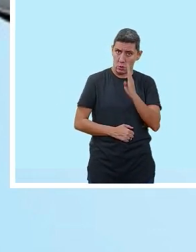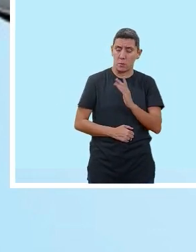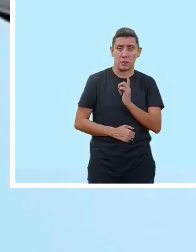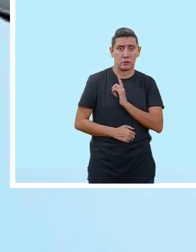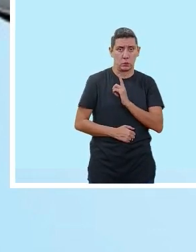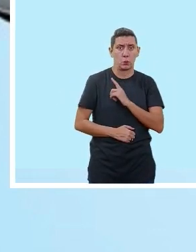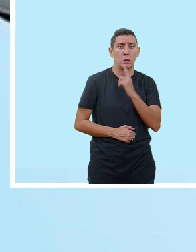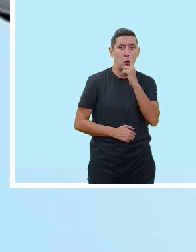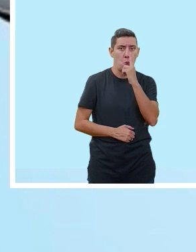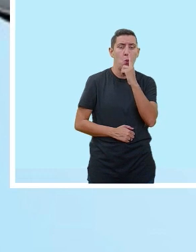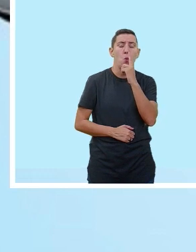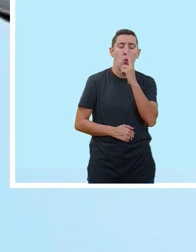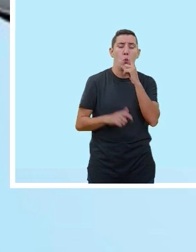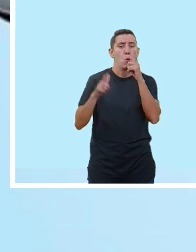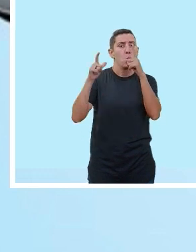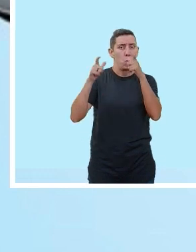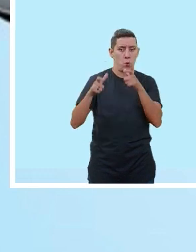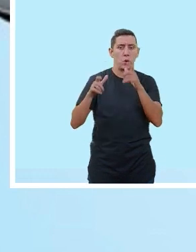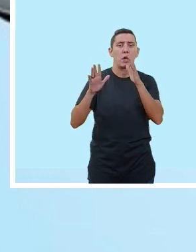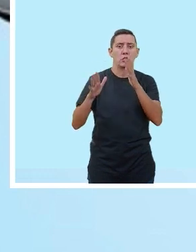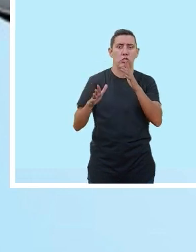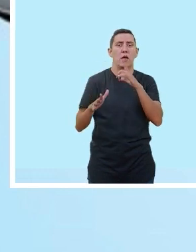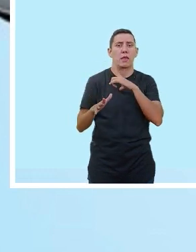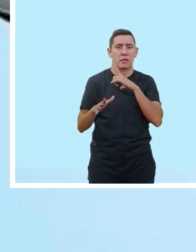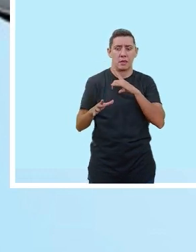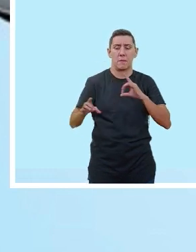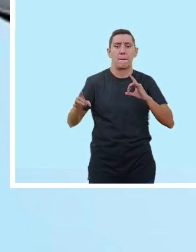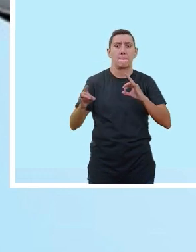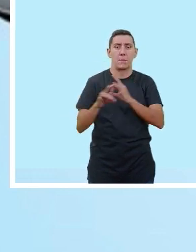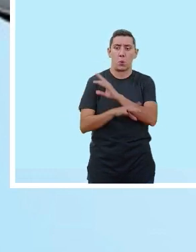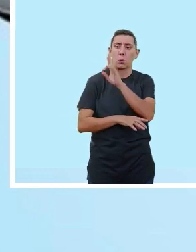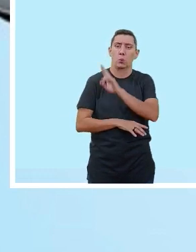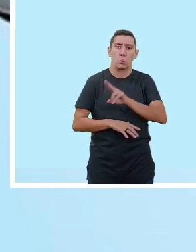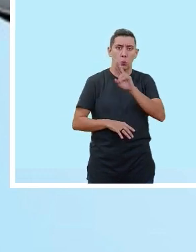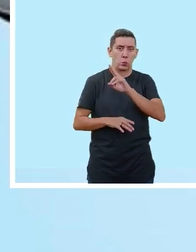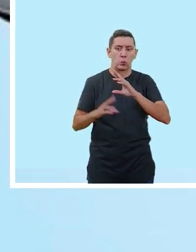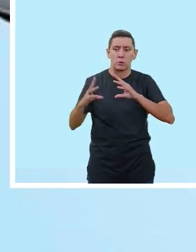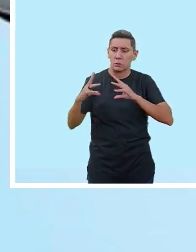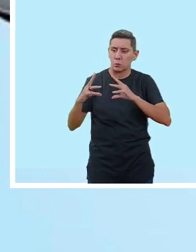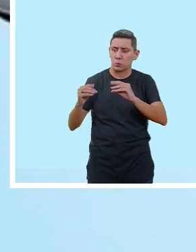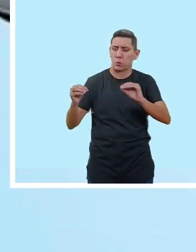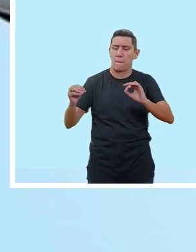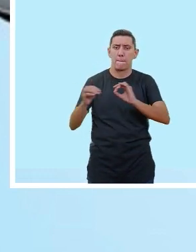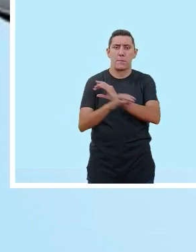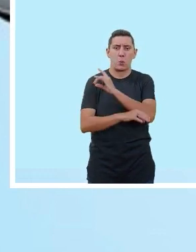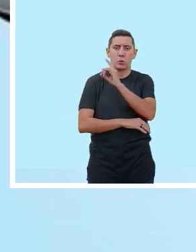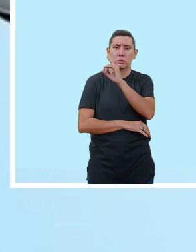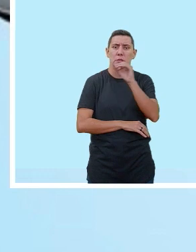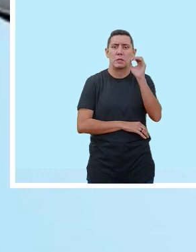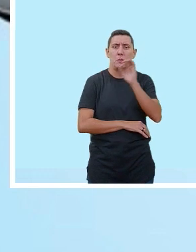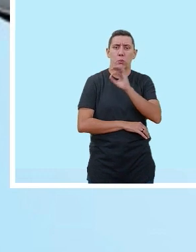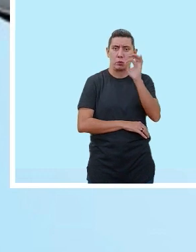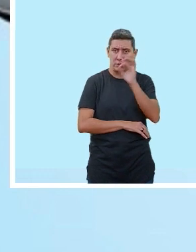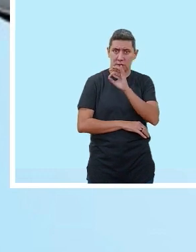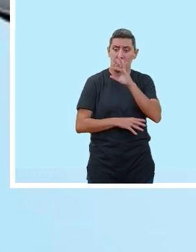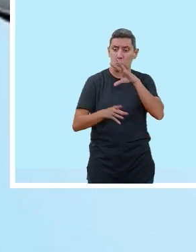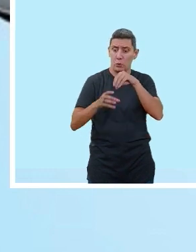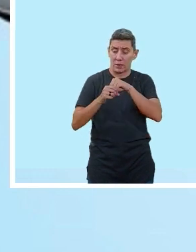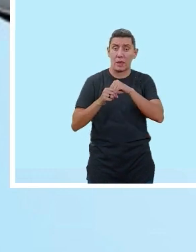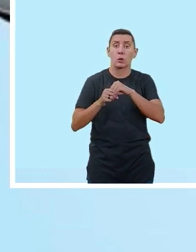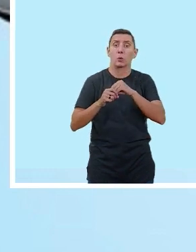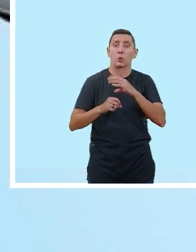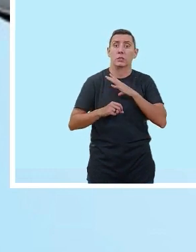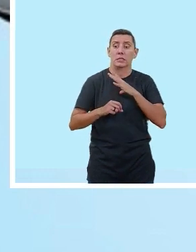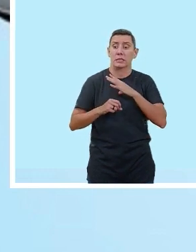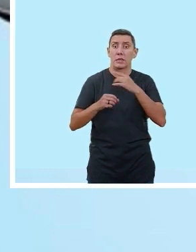você pode encontrar os inversores e soluções da Huawei numa série de aplicações, inclusive em aplicações residenciais.